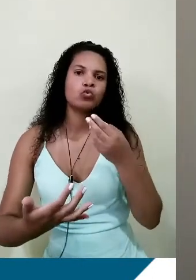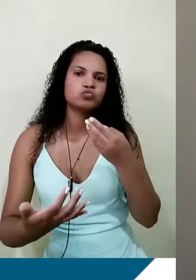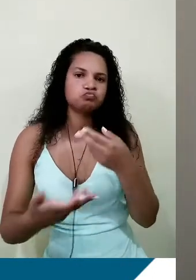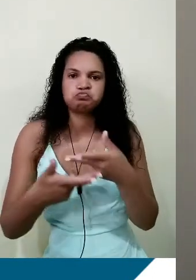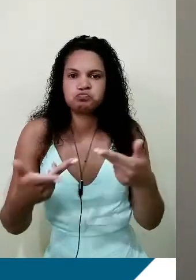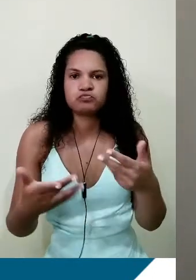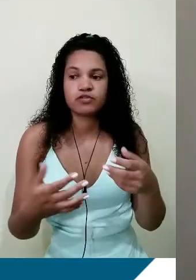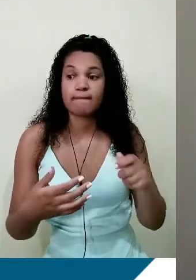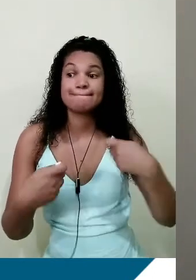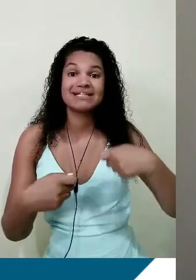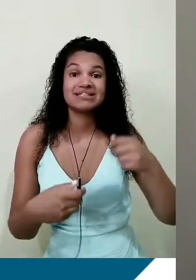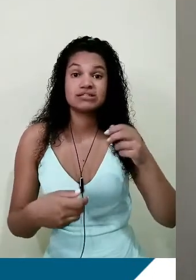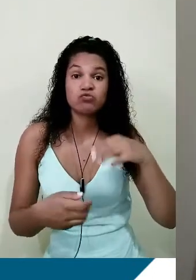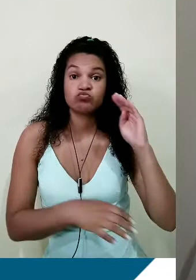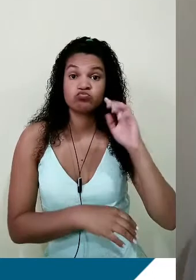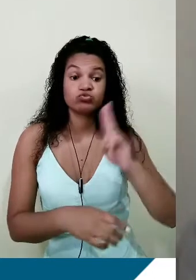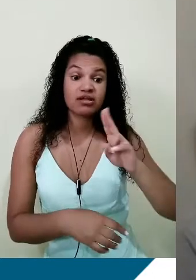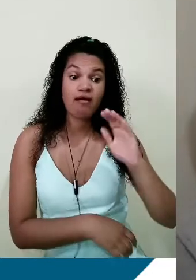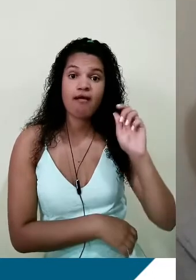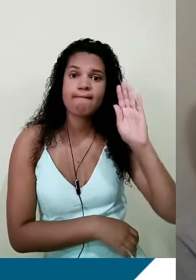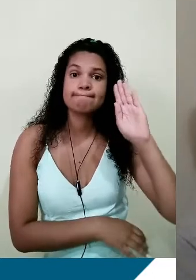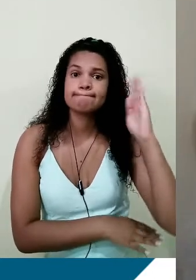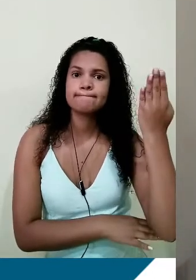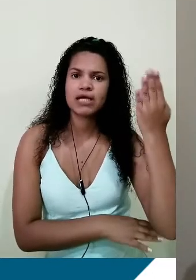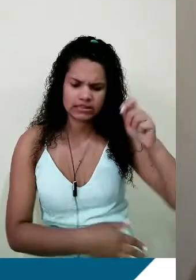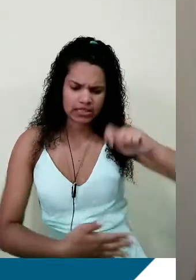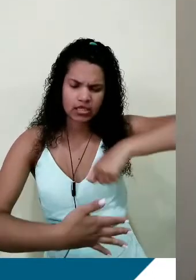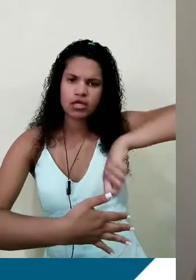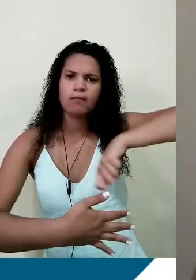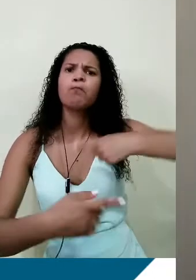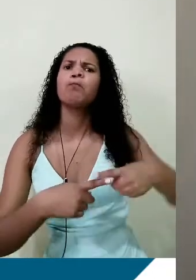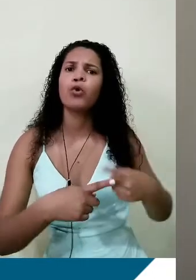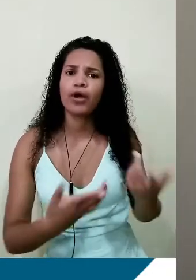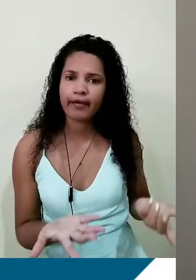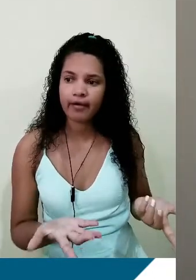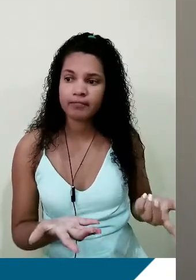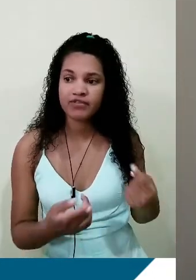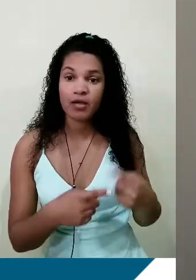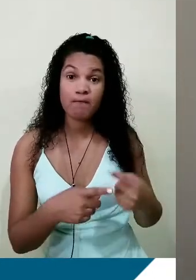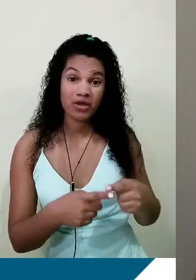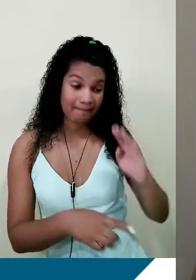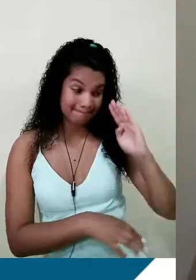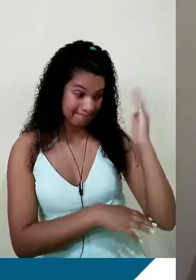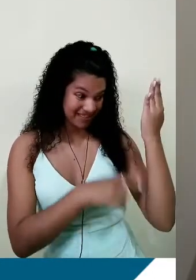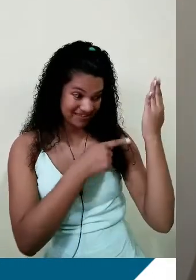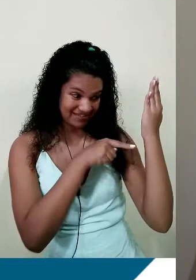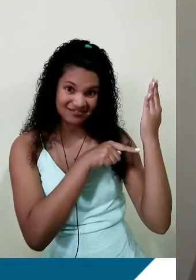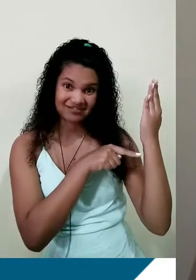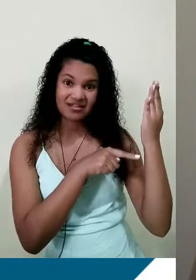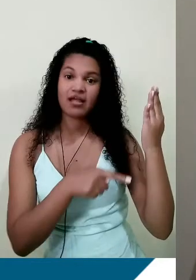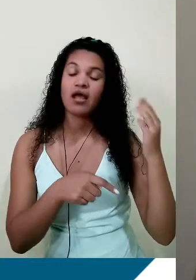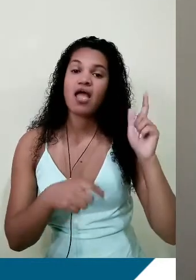ficar mexendo ali na panela? Porque a colher de madeira, ela é um